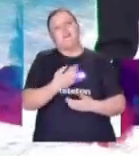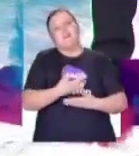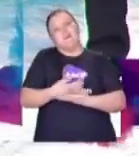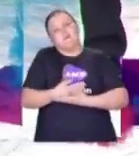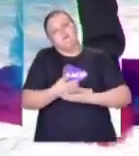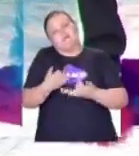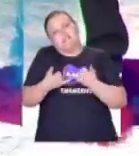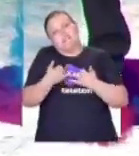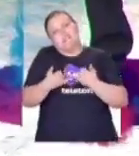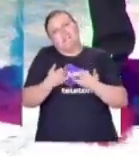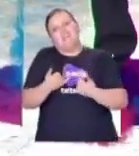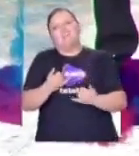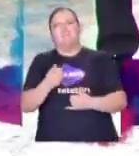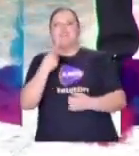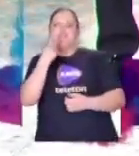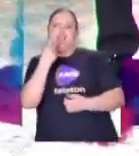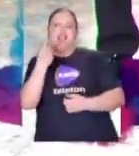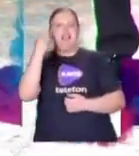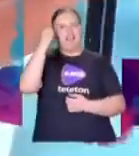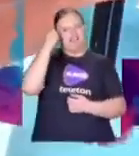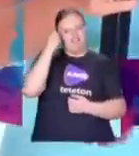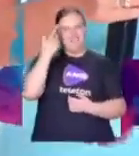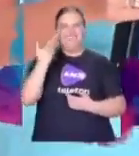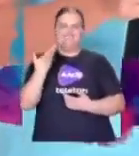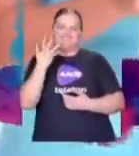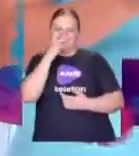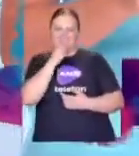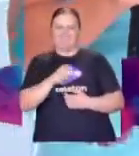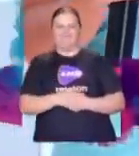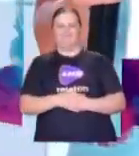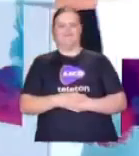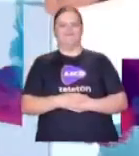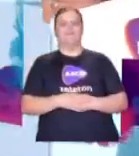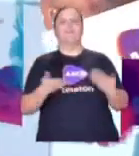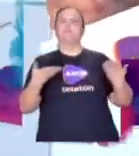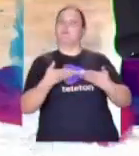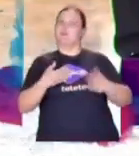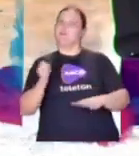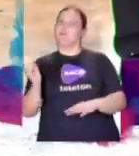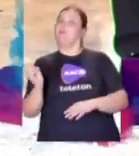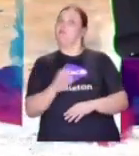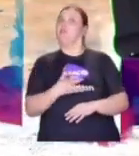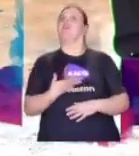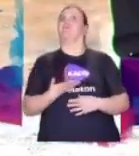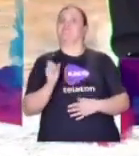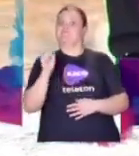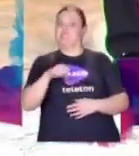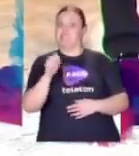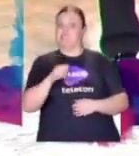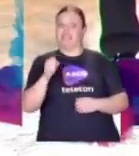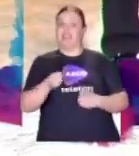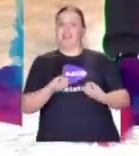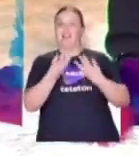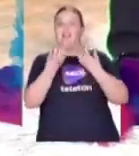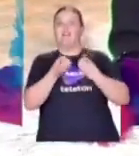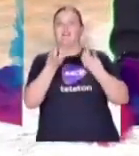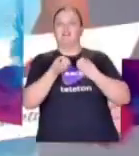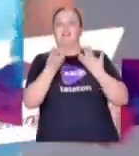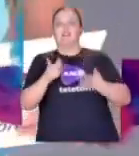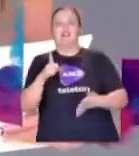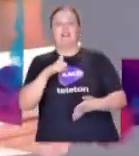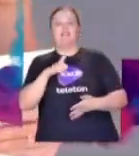Atenção, notícia boa pra você que tá chegando agora, pra você que já tá aqui, pra Bianca, pra todos daqui e vocês de casa.